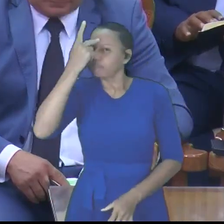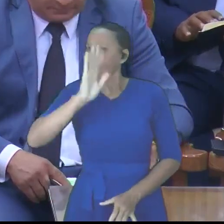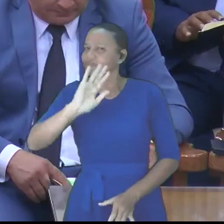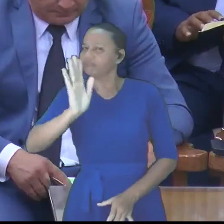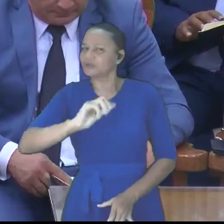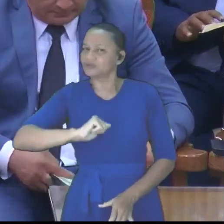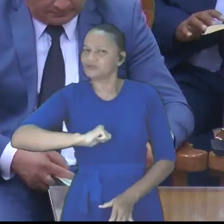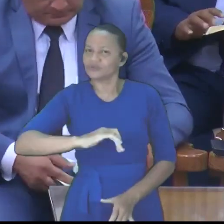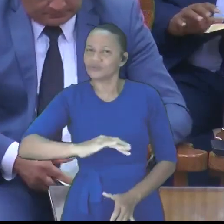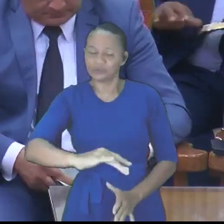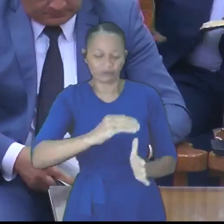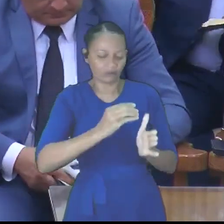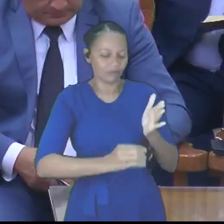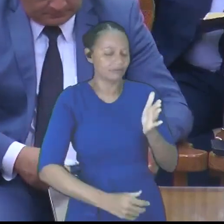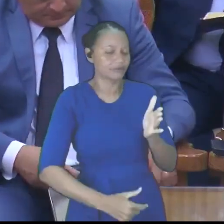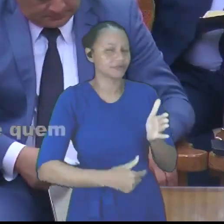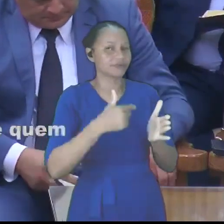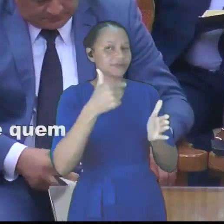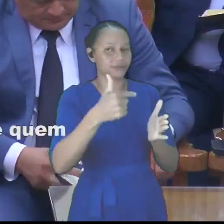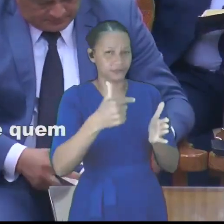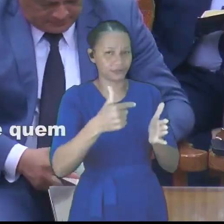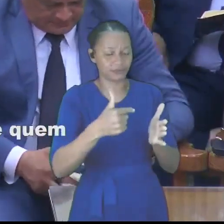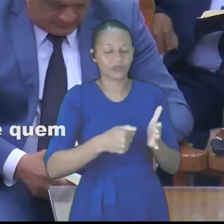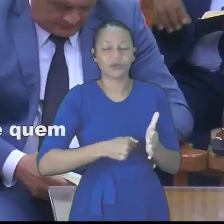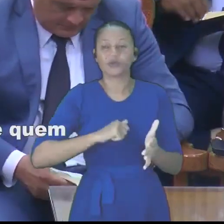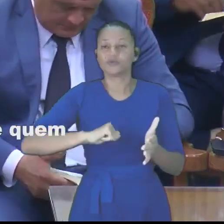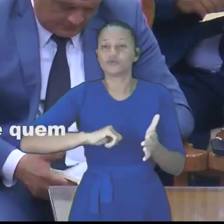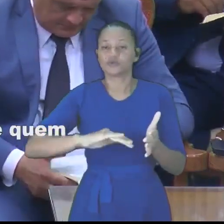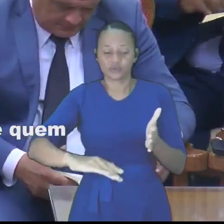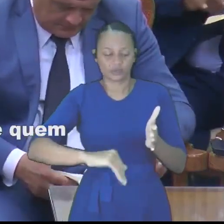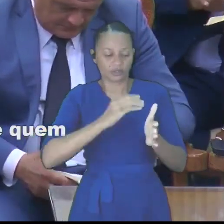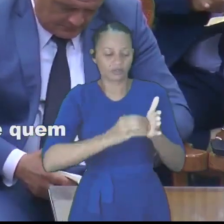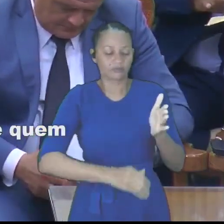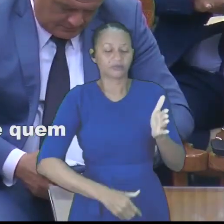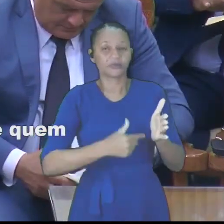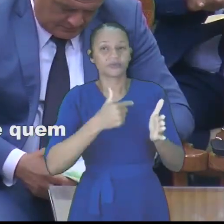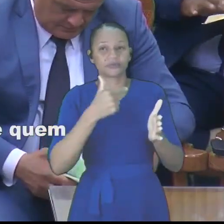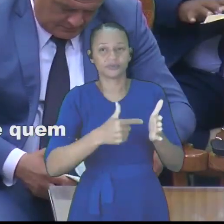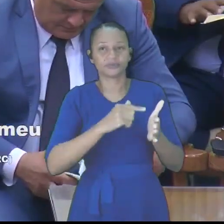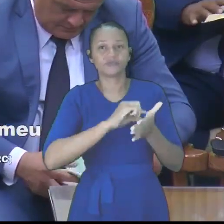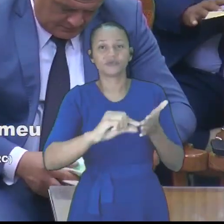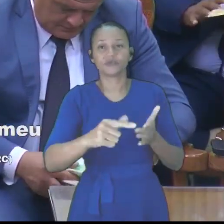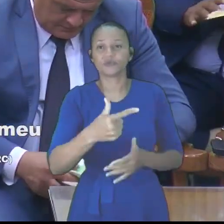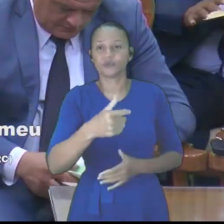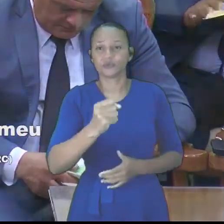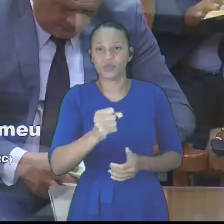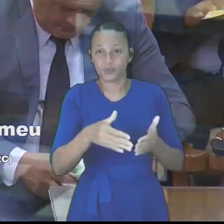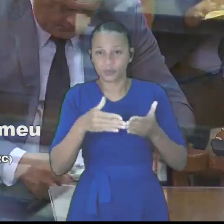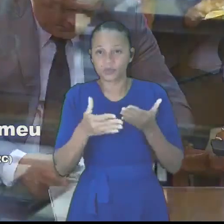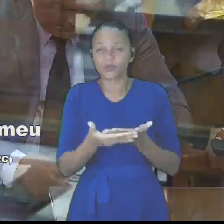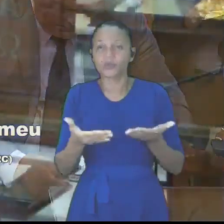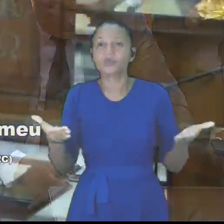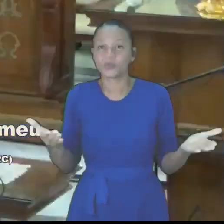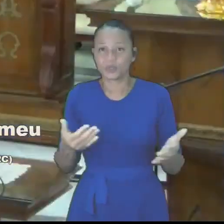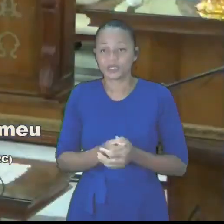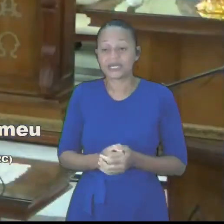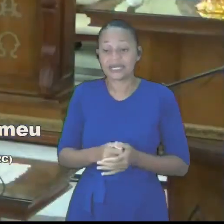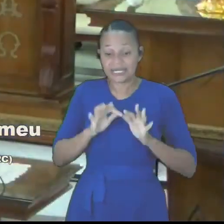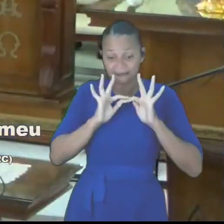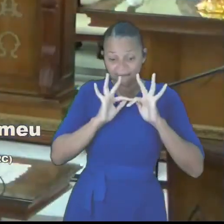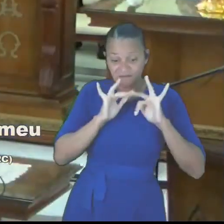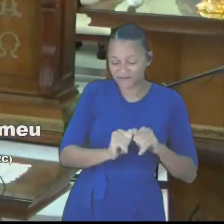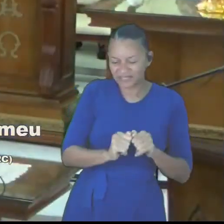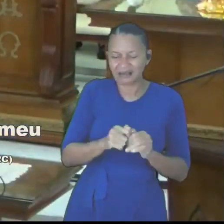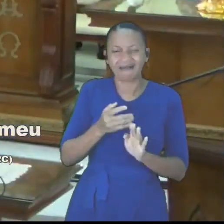Joel 2. Joel capítulo 2, versículo 28. Por favor. Esse é o término da